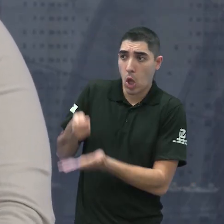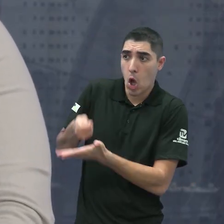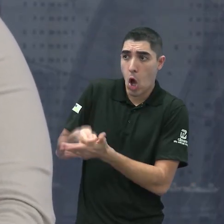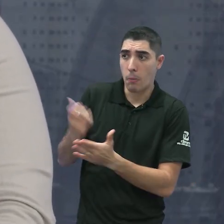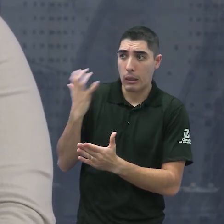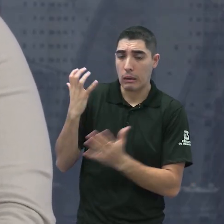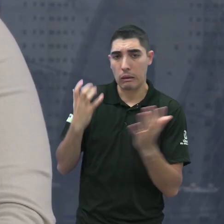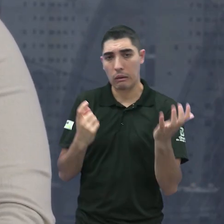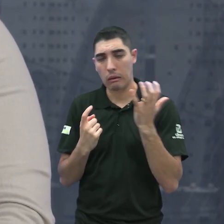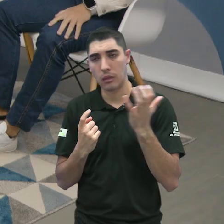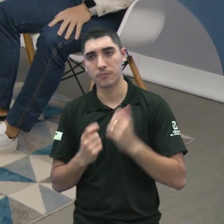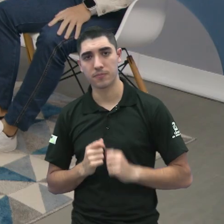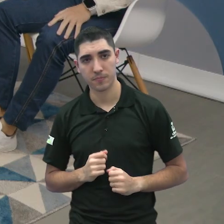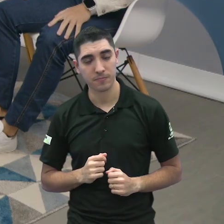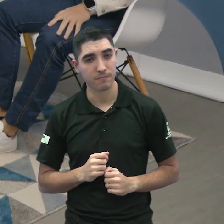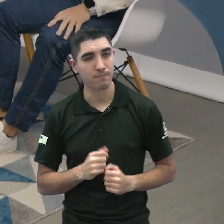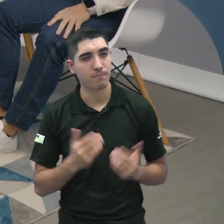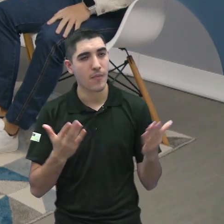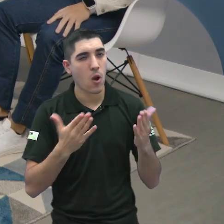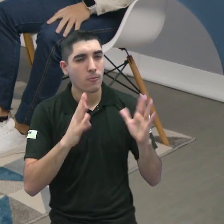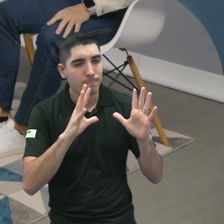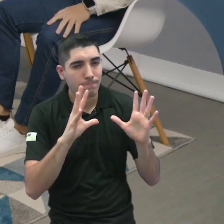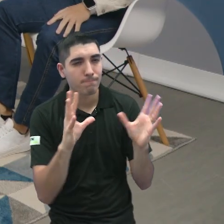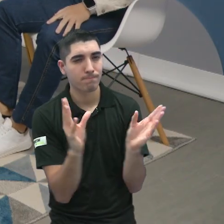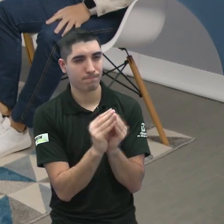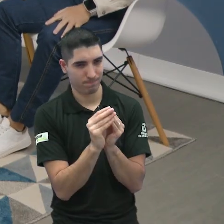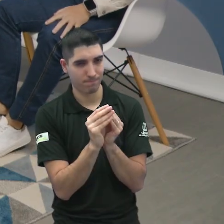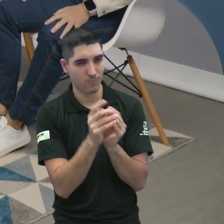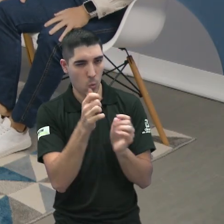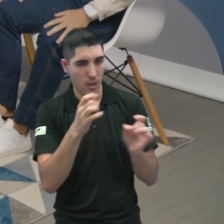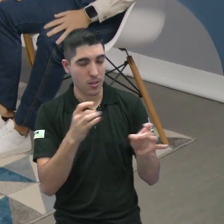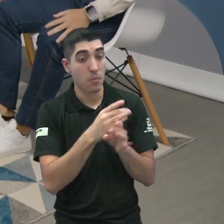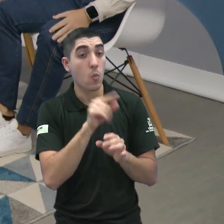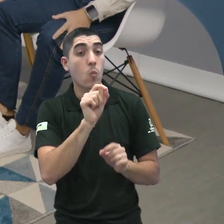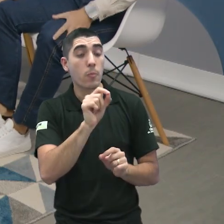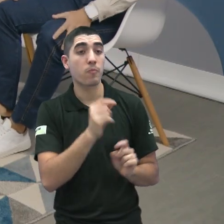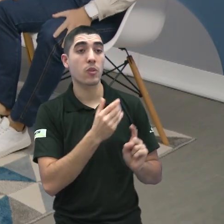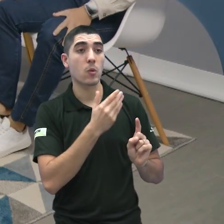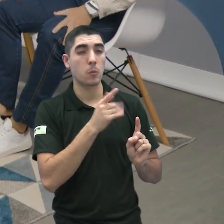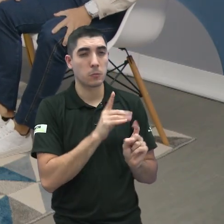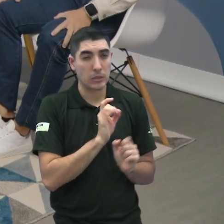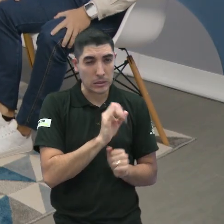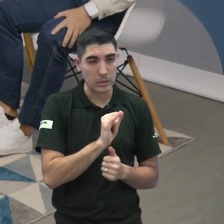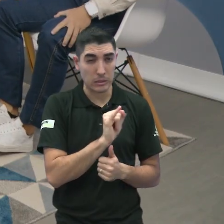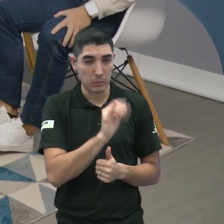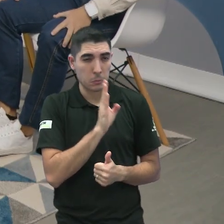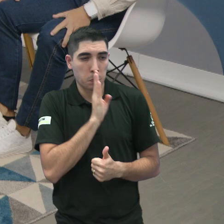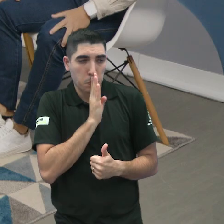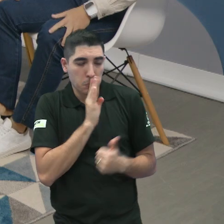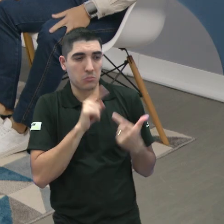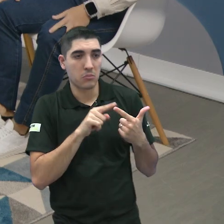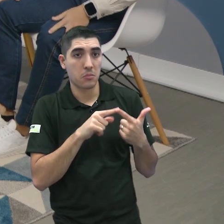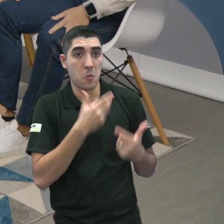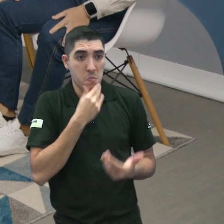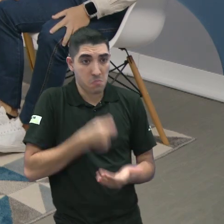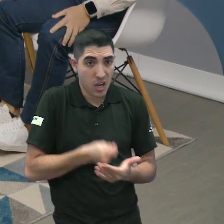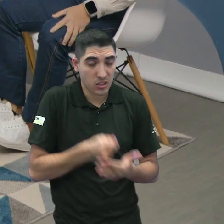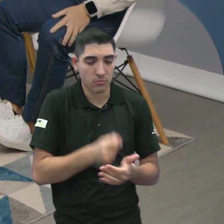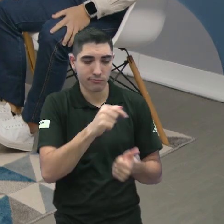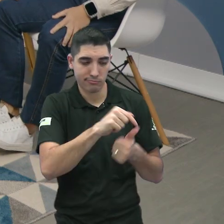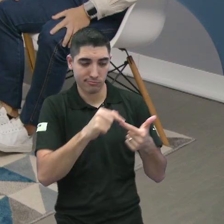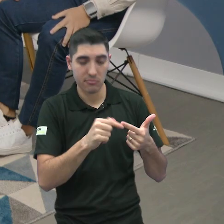todo. Flávia, para a gente encerrar, a gente viu aqui o silêncio, o machismo, eles matam de inúmeras formas,